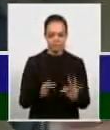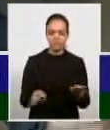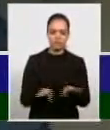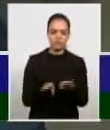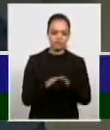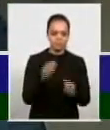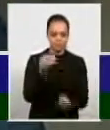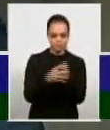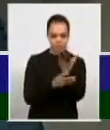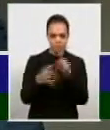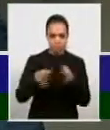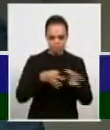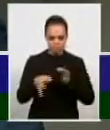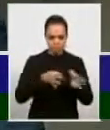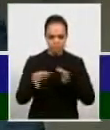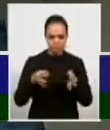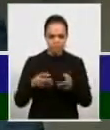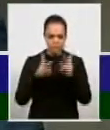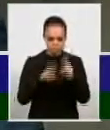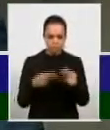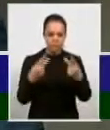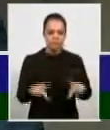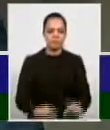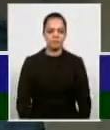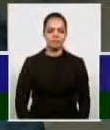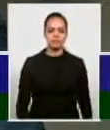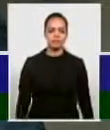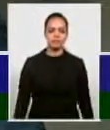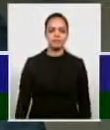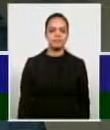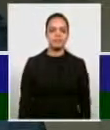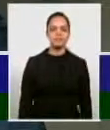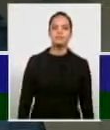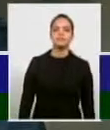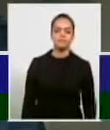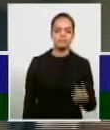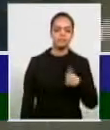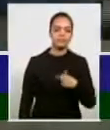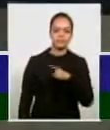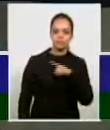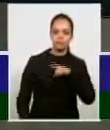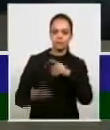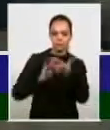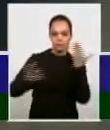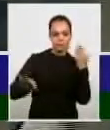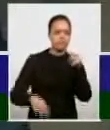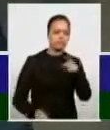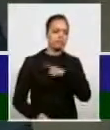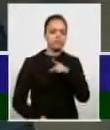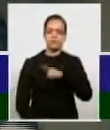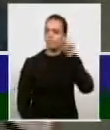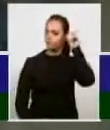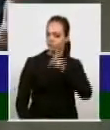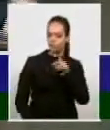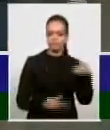de elaborar um projeto assim, idêntico a esse. E como eu estava afastado, ele tem todo o direito